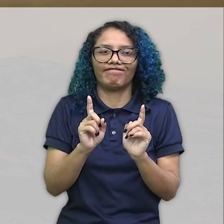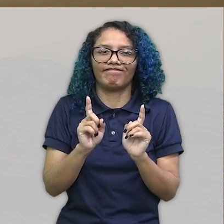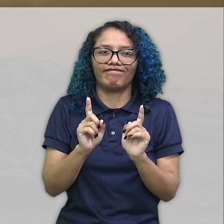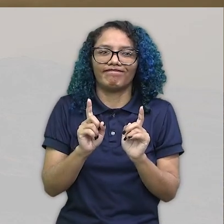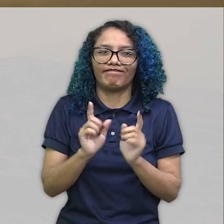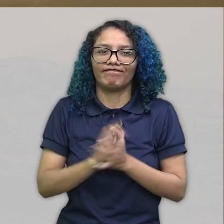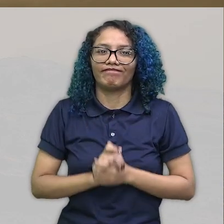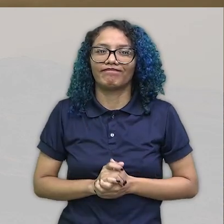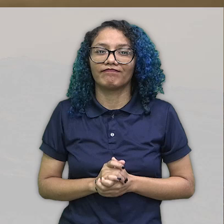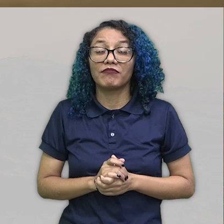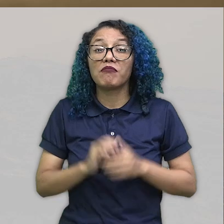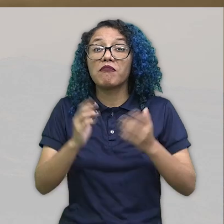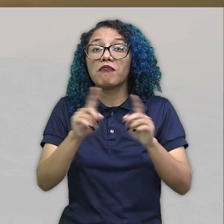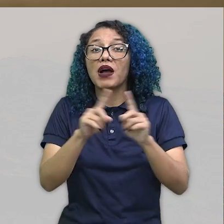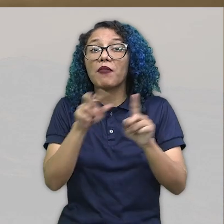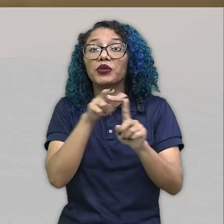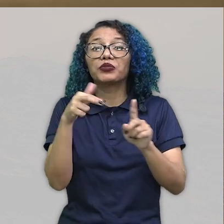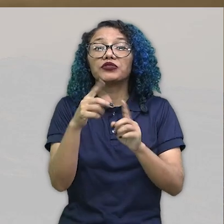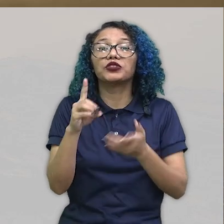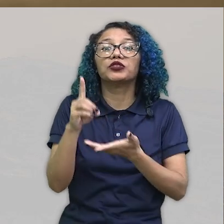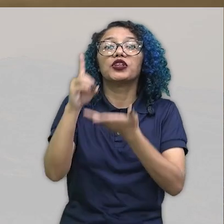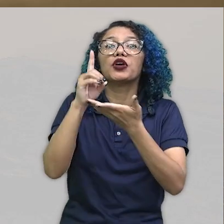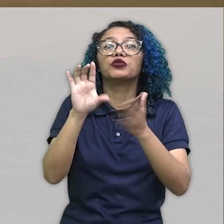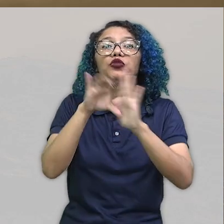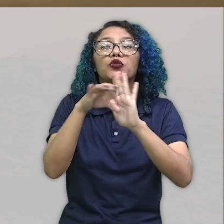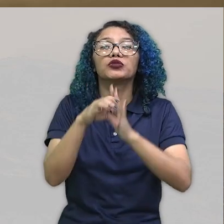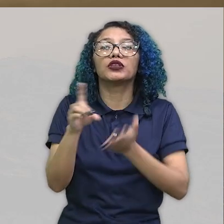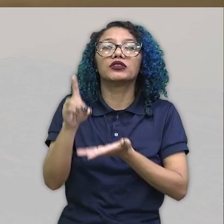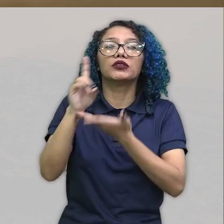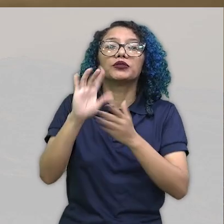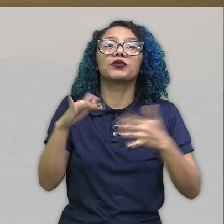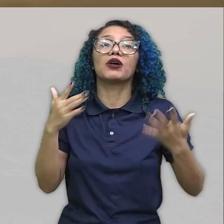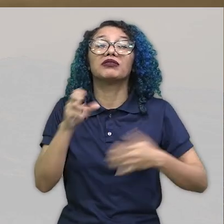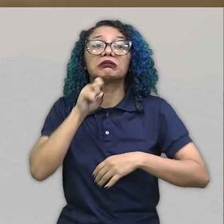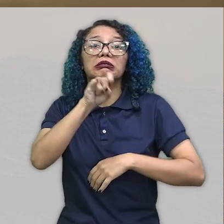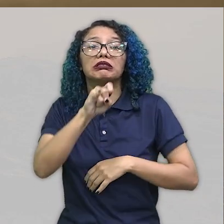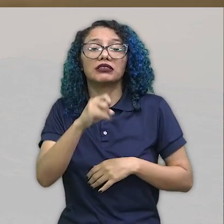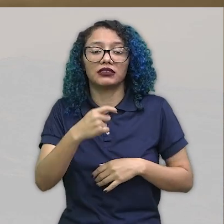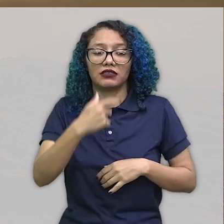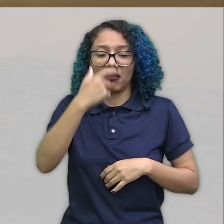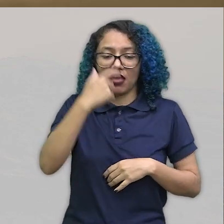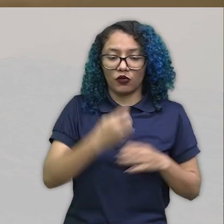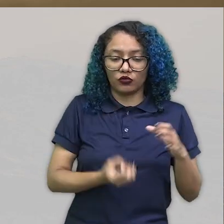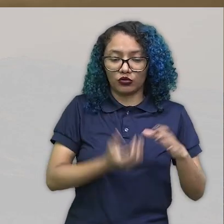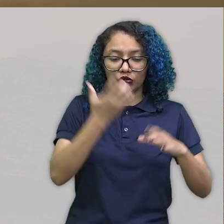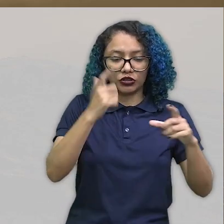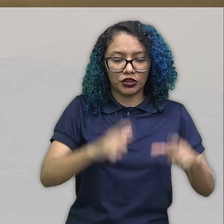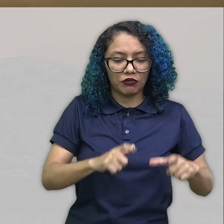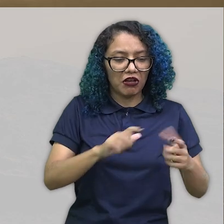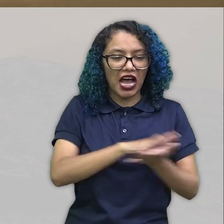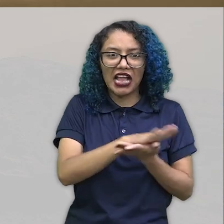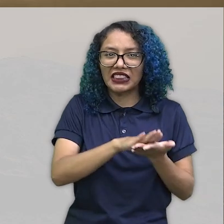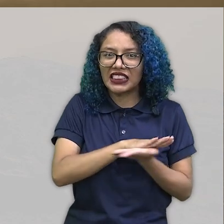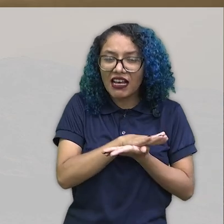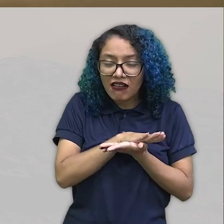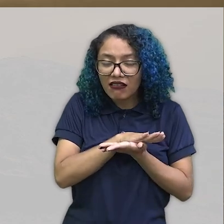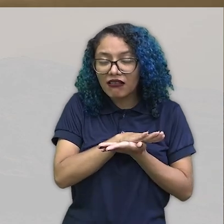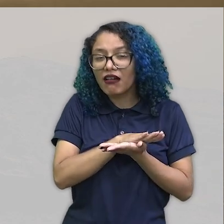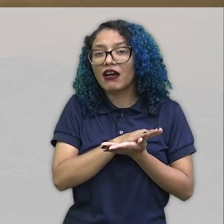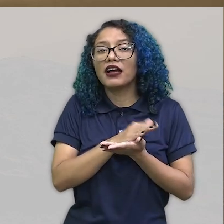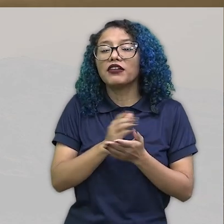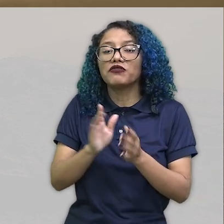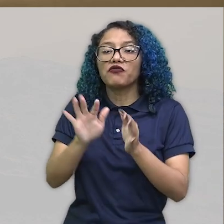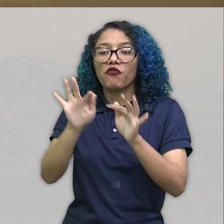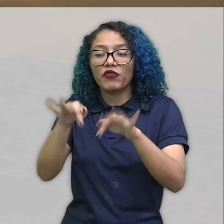Deus? Né? O que foi essa ideia, né? Se eu vim do nada e se eu vou para o nada? Tá?